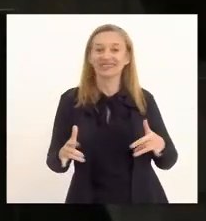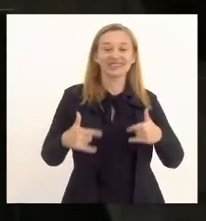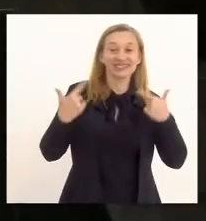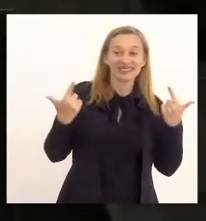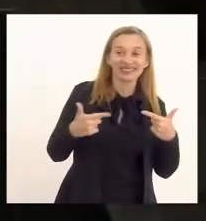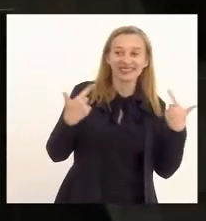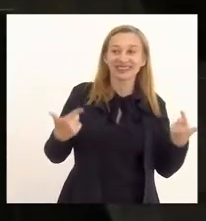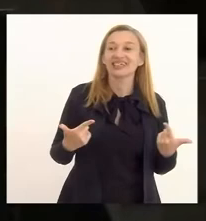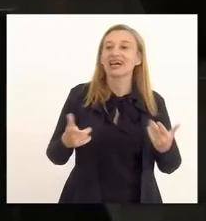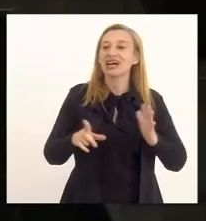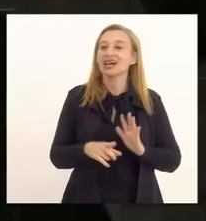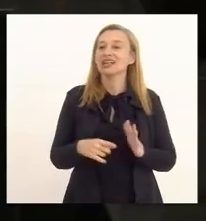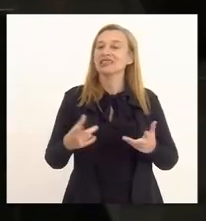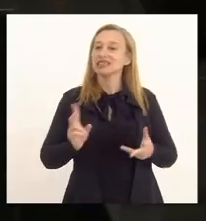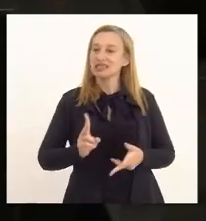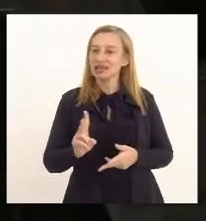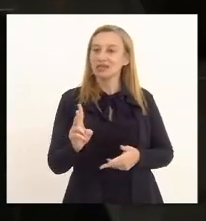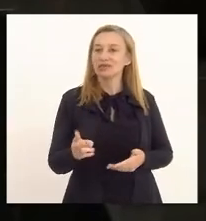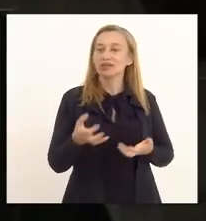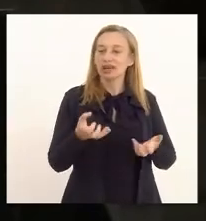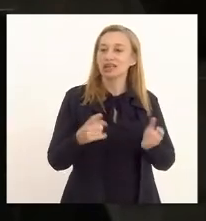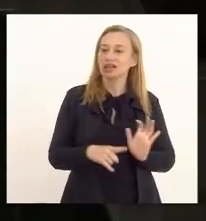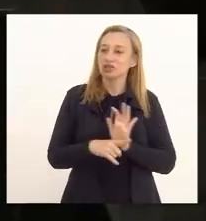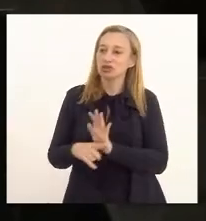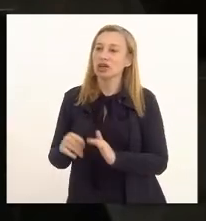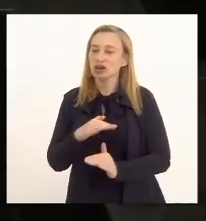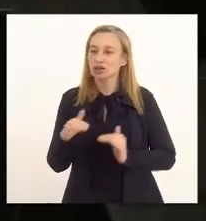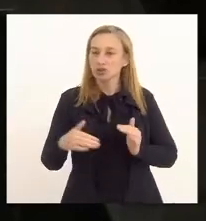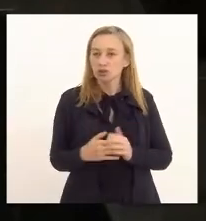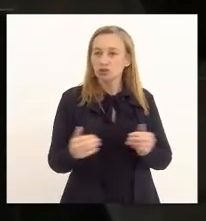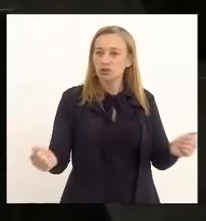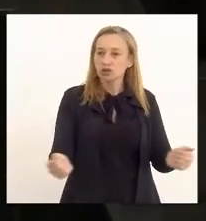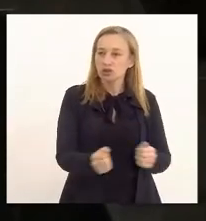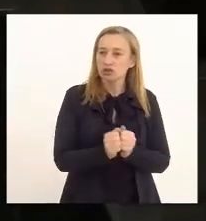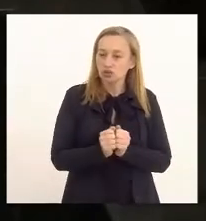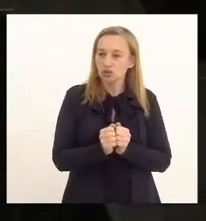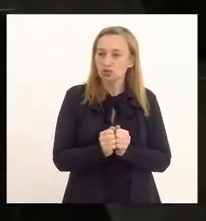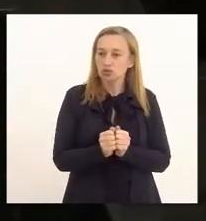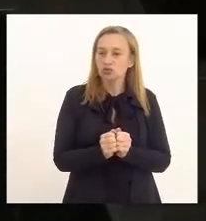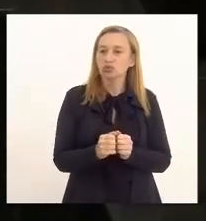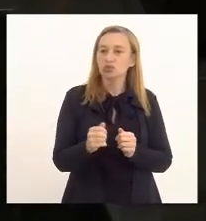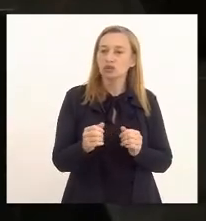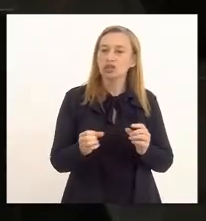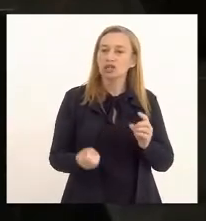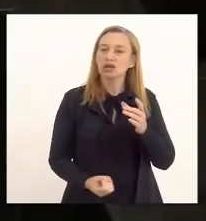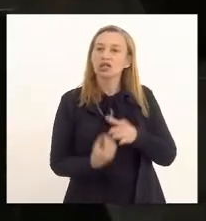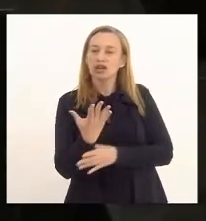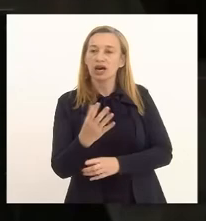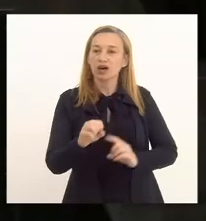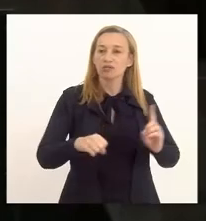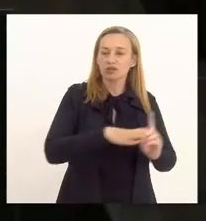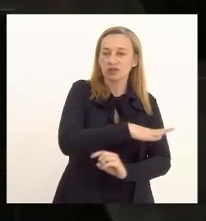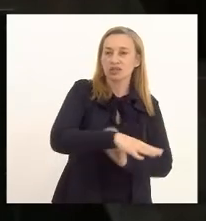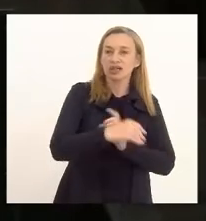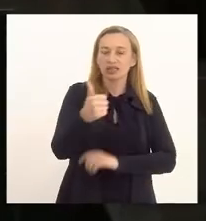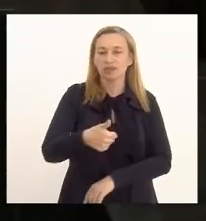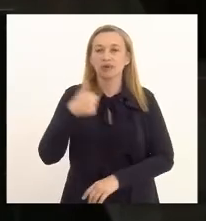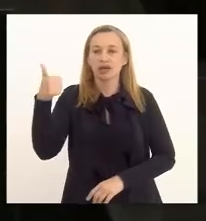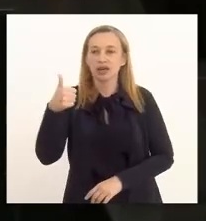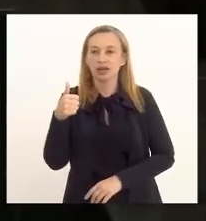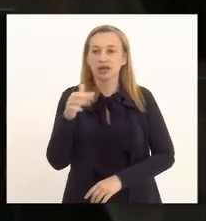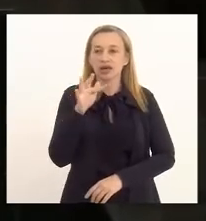sempre tentando trazer para perto dela aqueles e aquelas que queriam construir coletivamente uma sociedade melhor, mais justa e mais fraterna. Felisberta